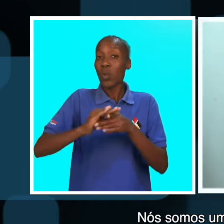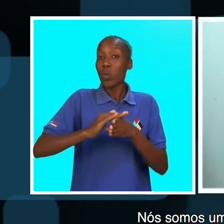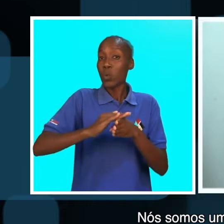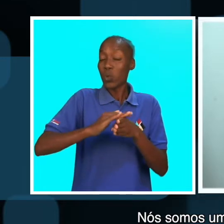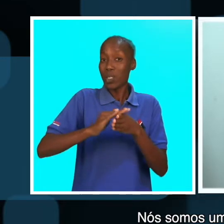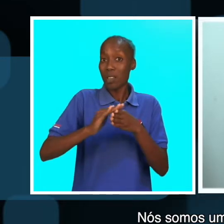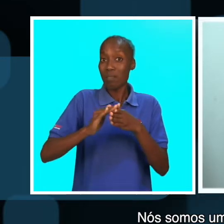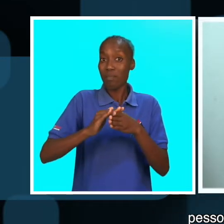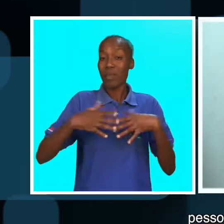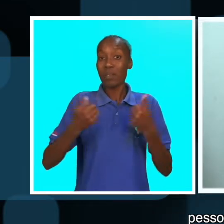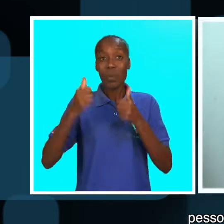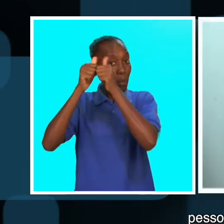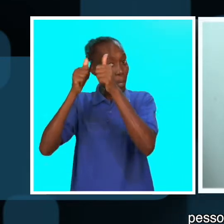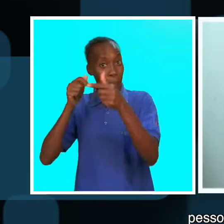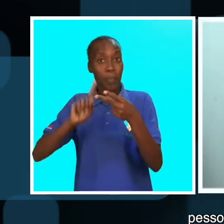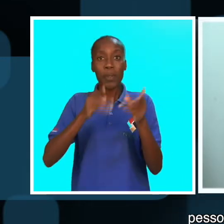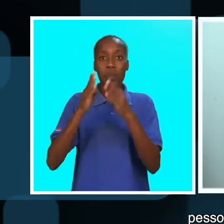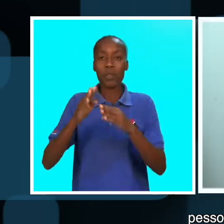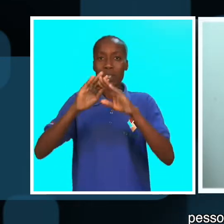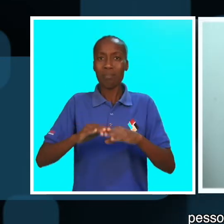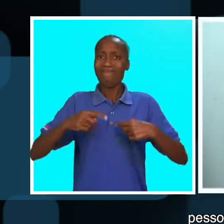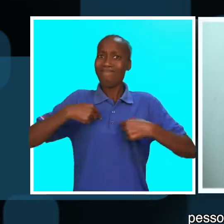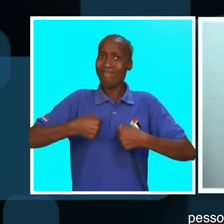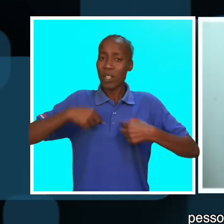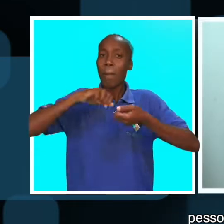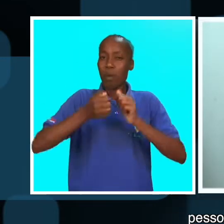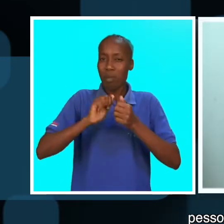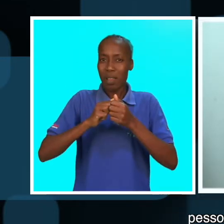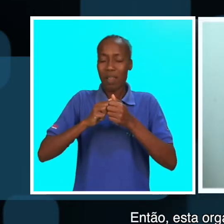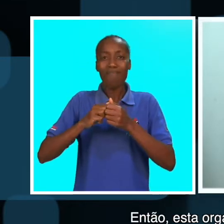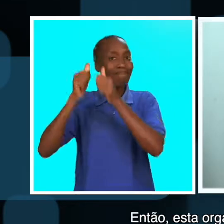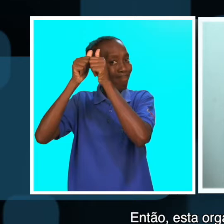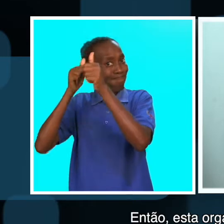são usuários de saúde mental Pessoas que sofrem de uma deficiência psicossocial